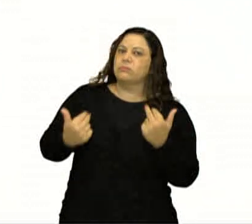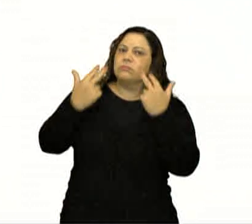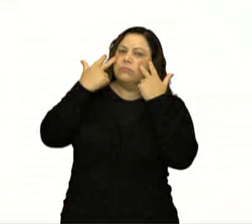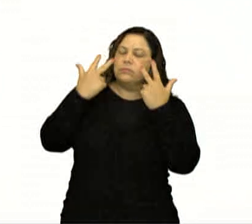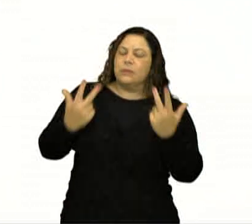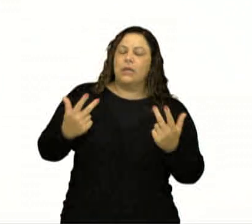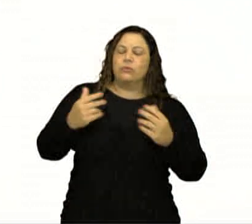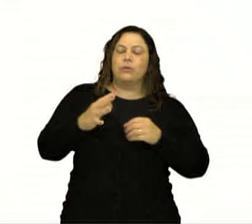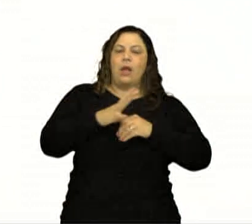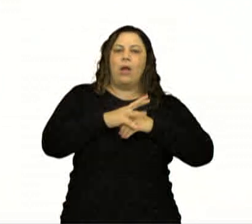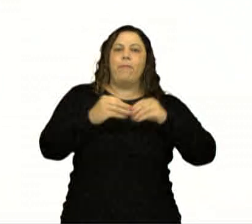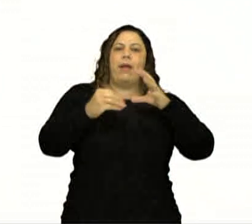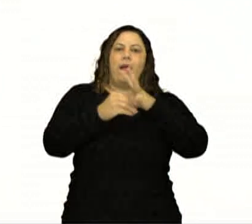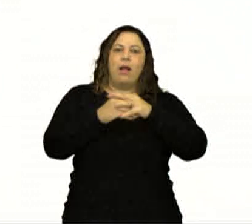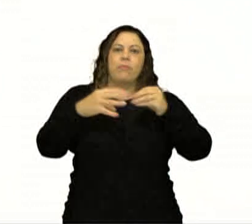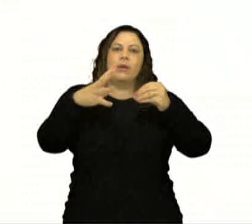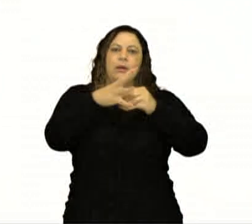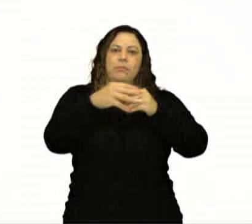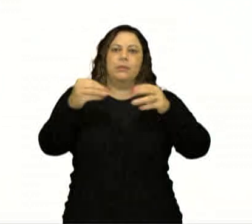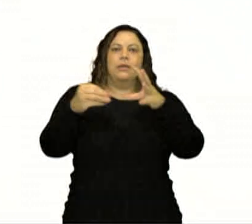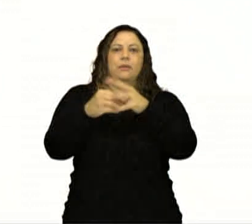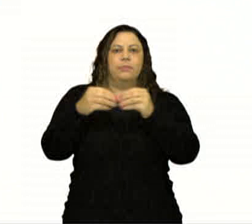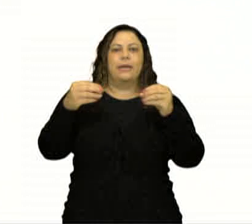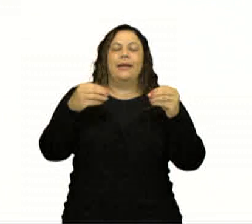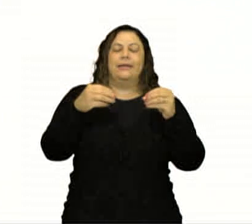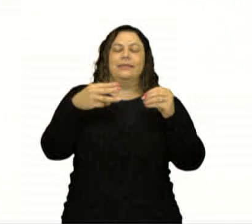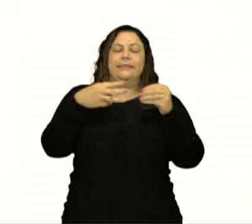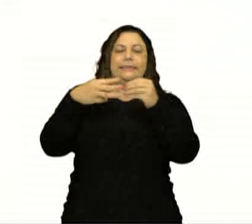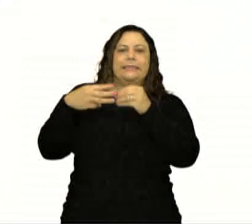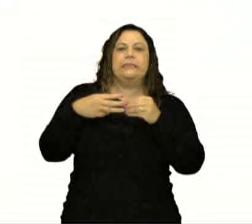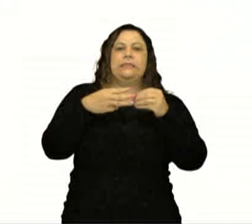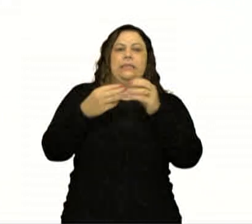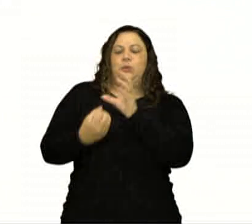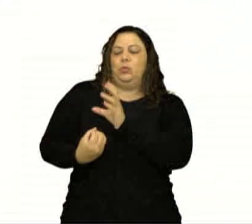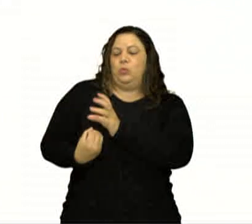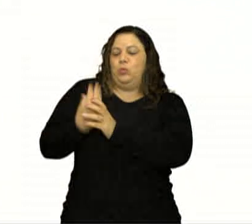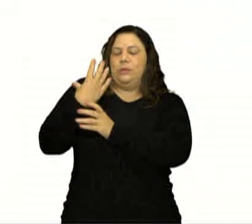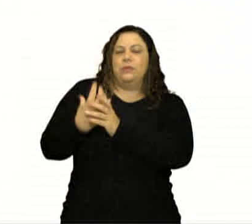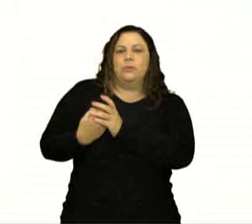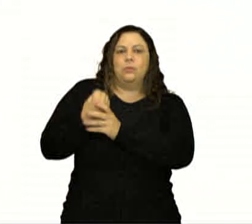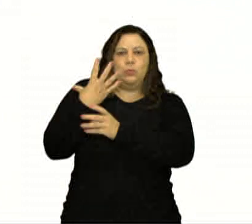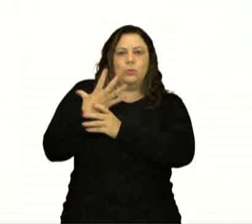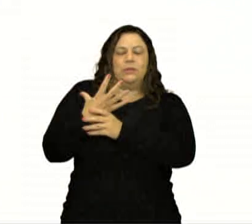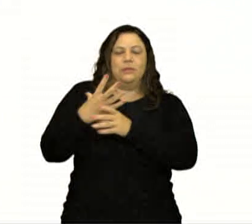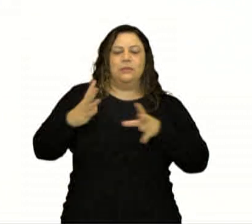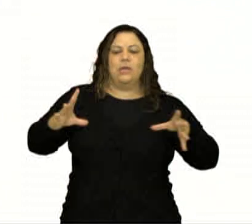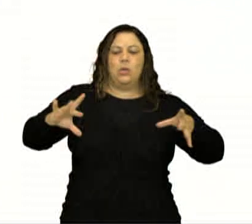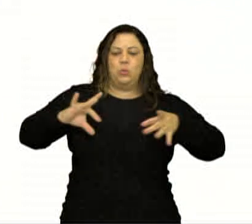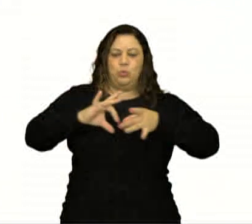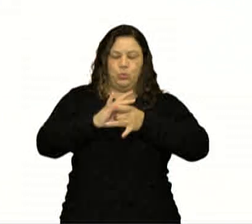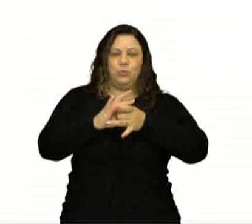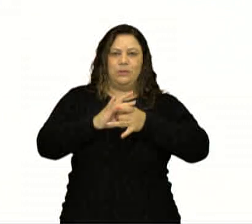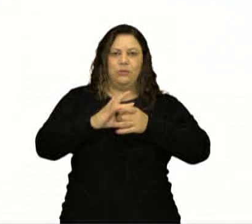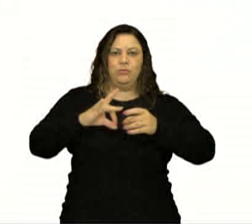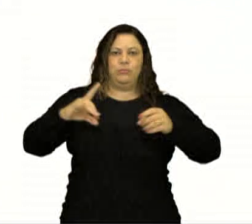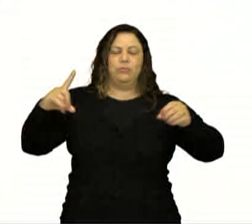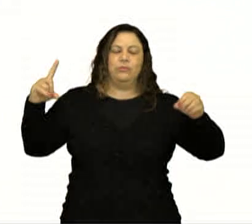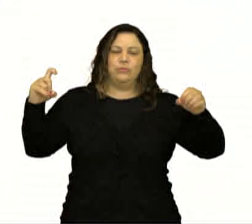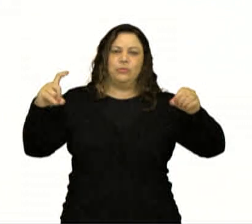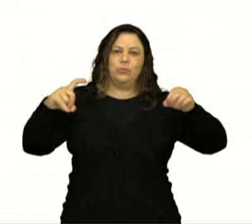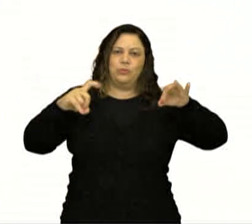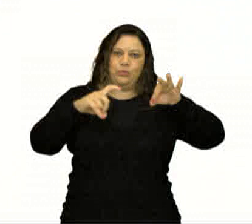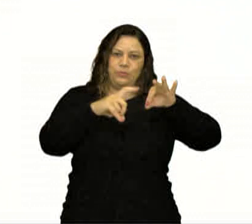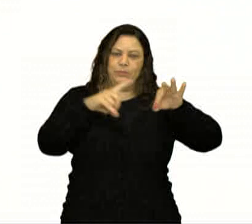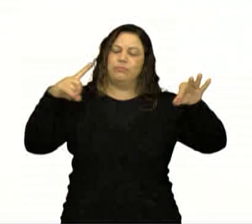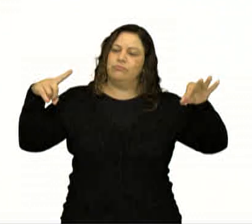se multiplicar as células após a fecundação, após a formação ali, após a junção do espermatozoide com o óvulo, formou o